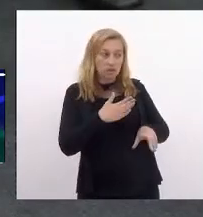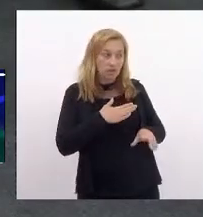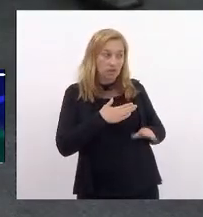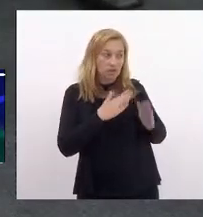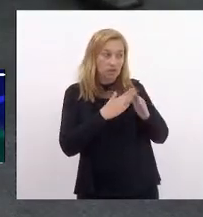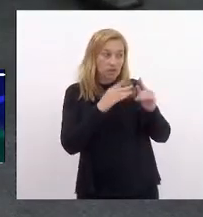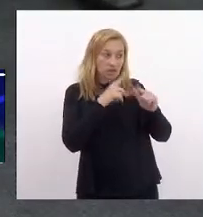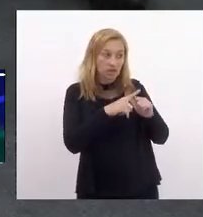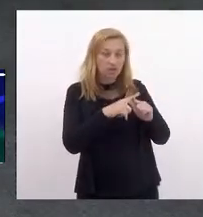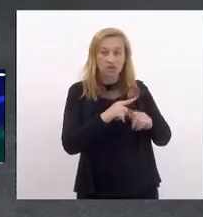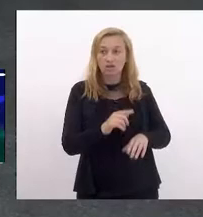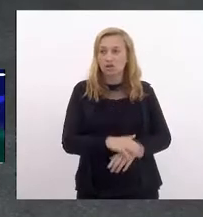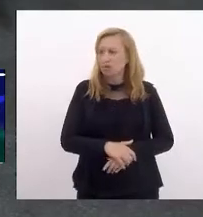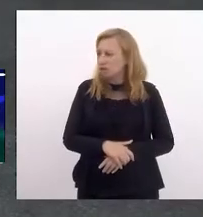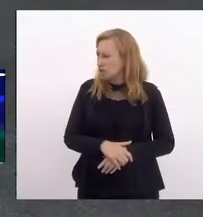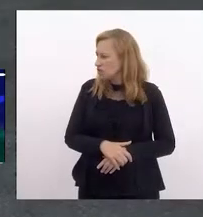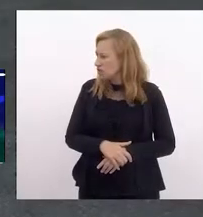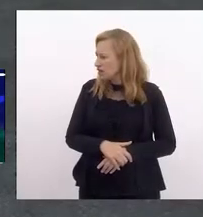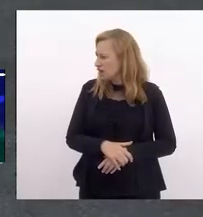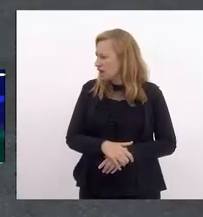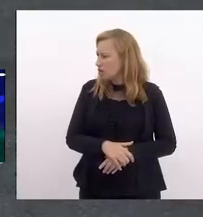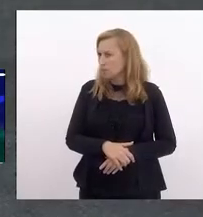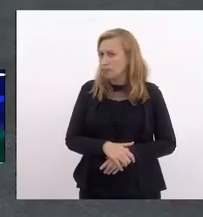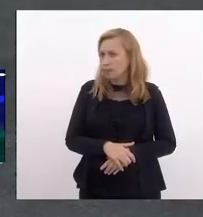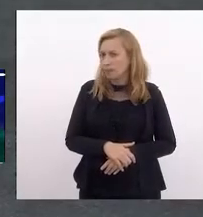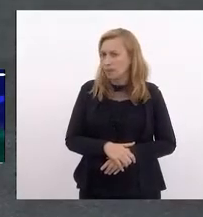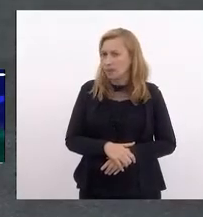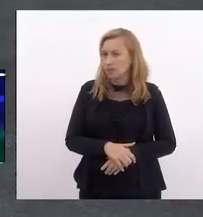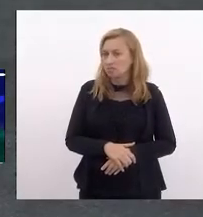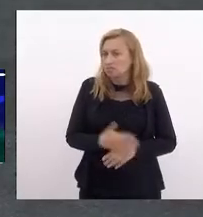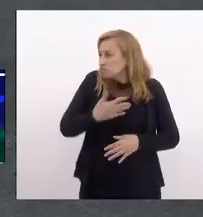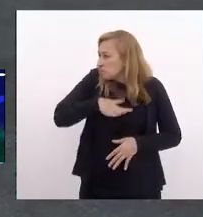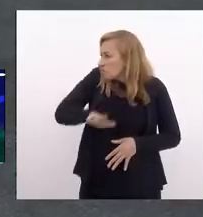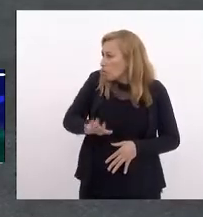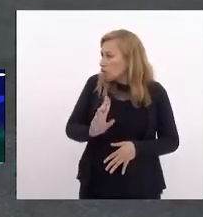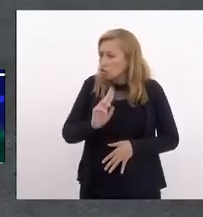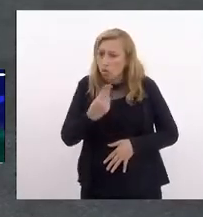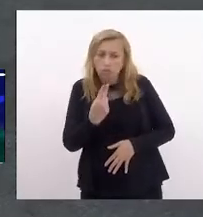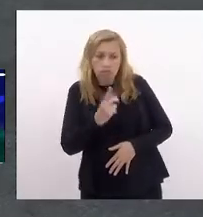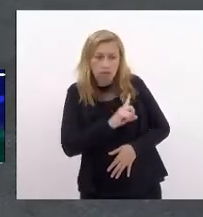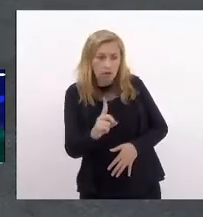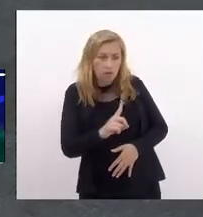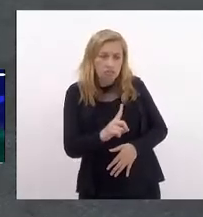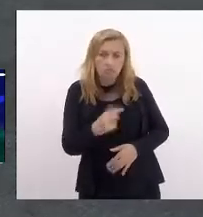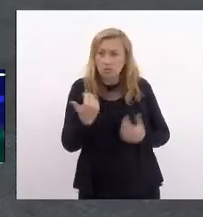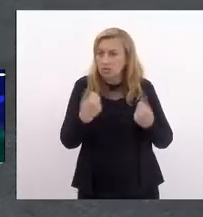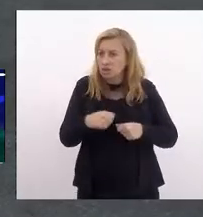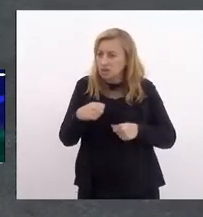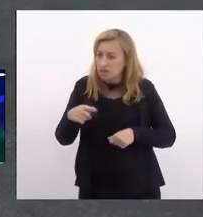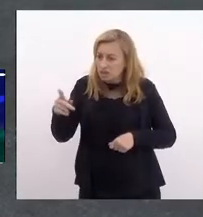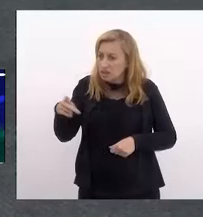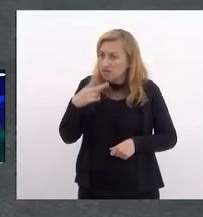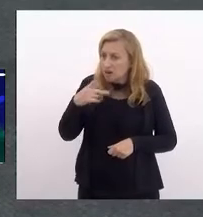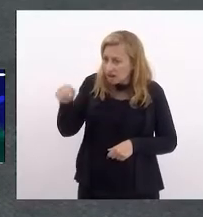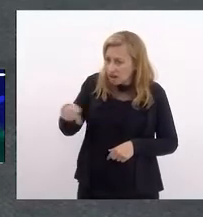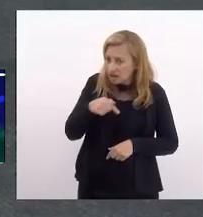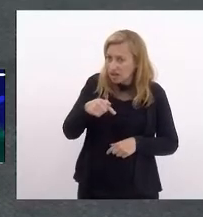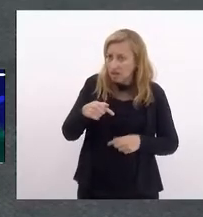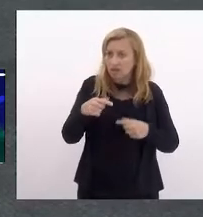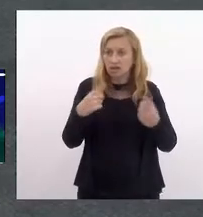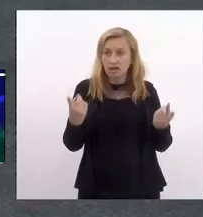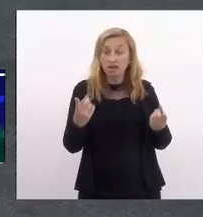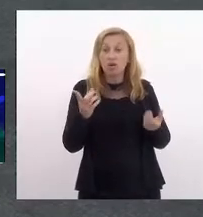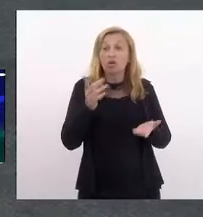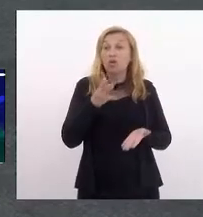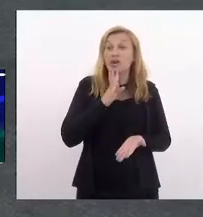Universal do Reino de Deus se não gosta se não gosta eu acho que não tem que trazer aqui já que tá trazendo discurso